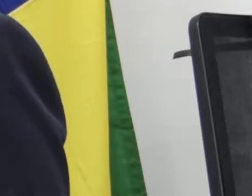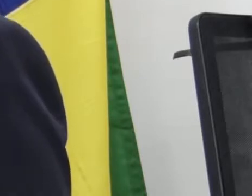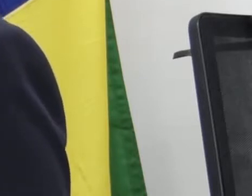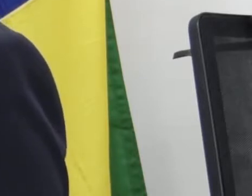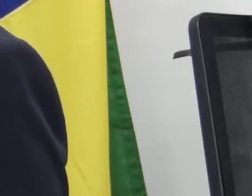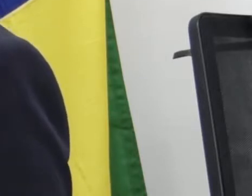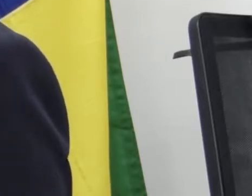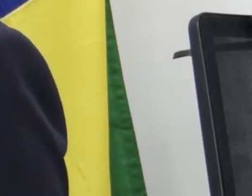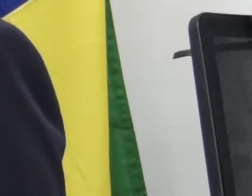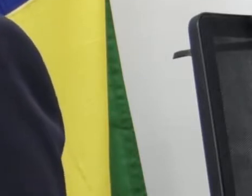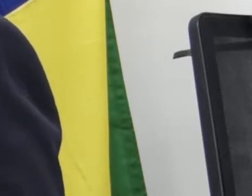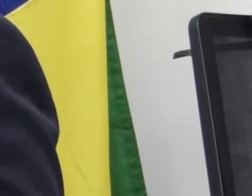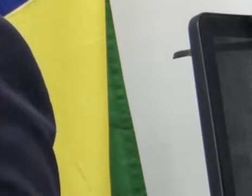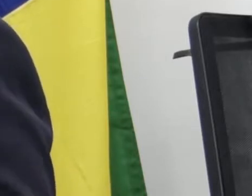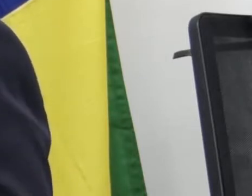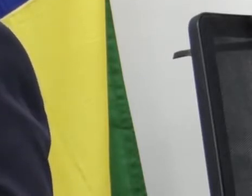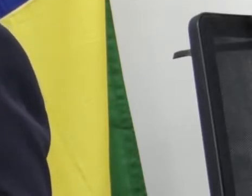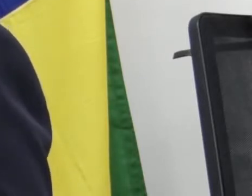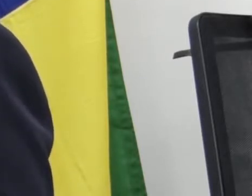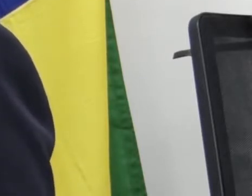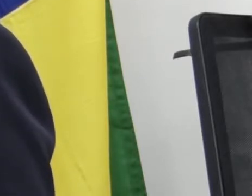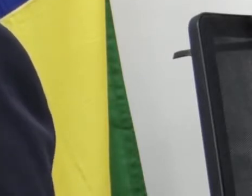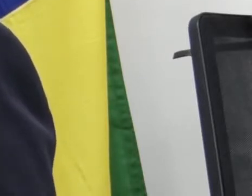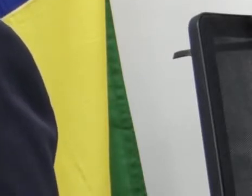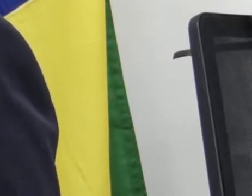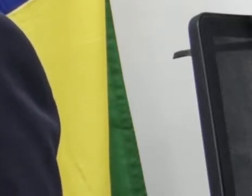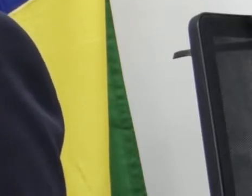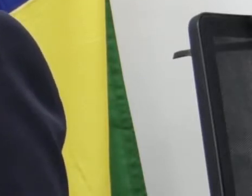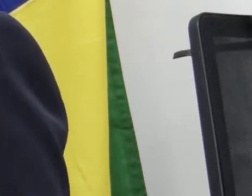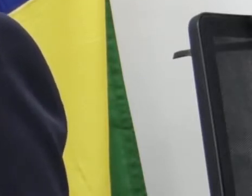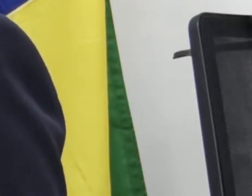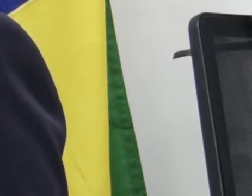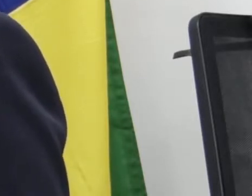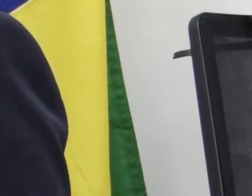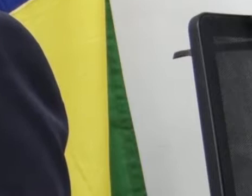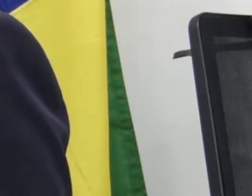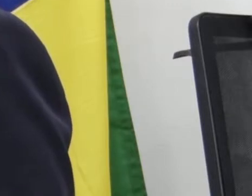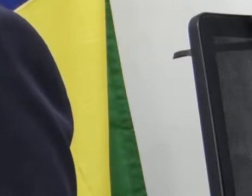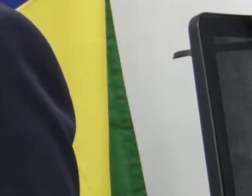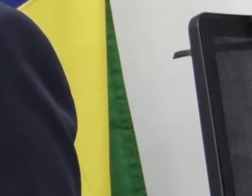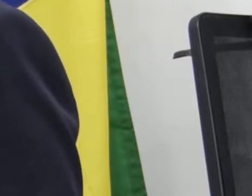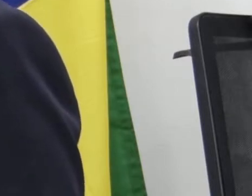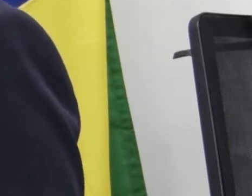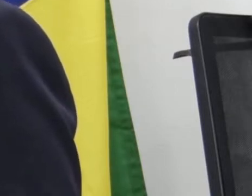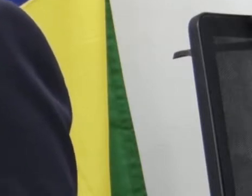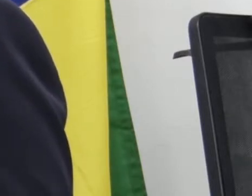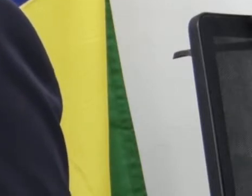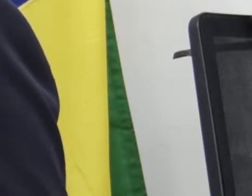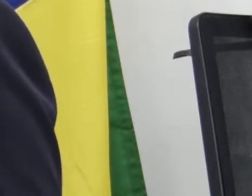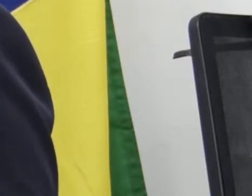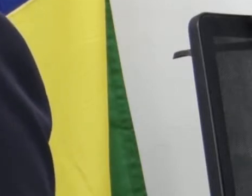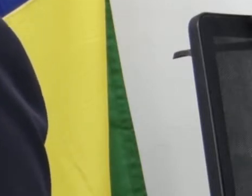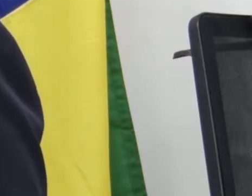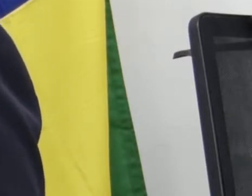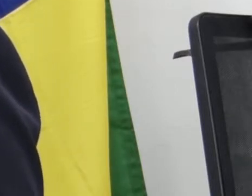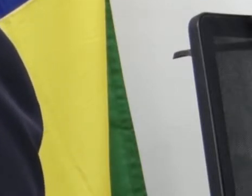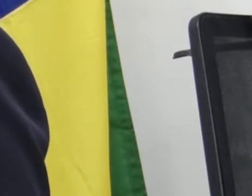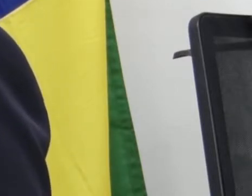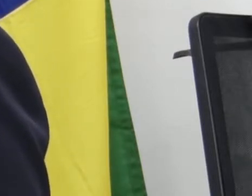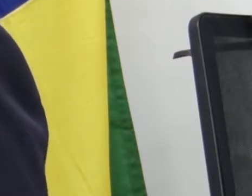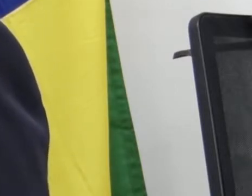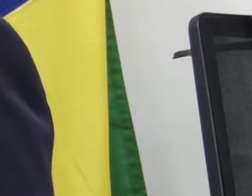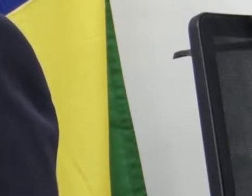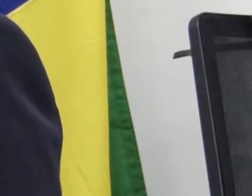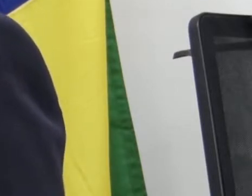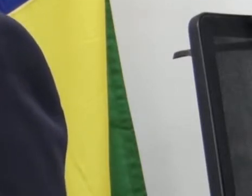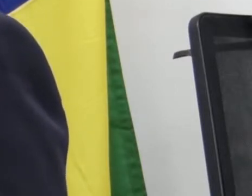de restaurantes, distanciamento entre pessoas e tal. No entanto, o fluxo de pessoas tem que trazer um novo instrumento